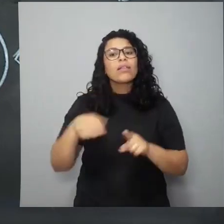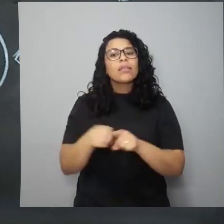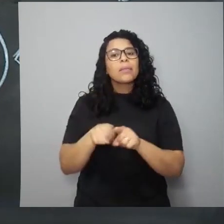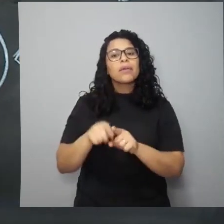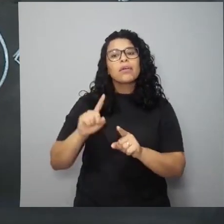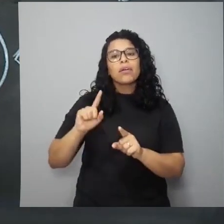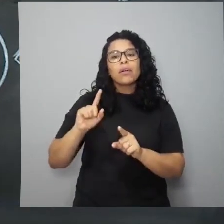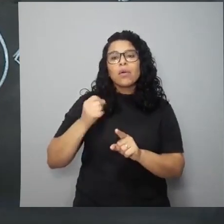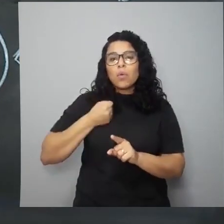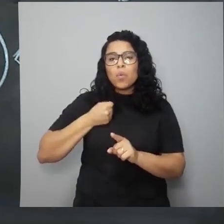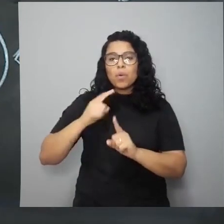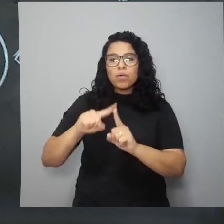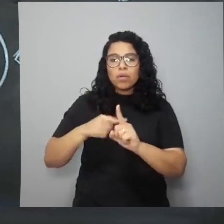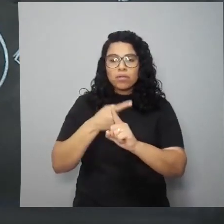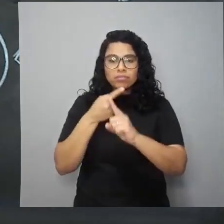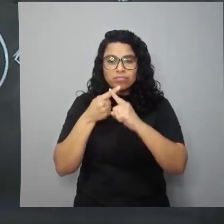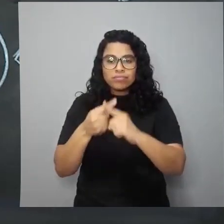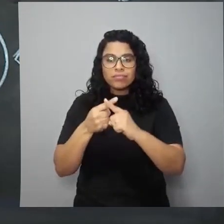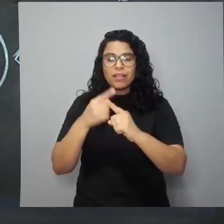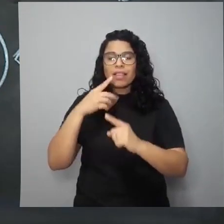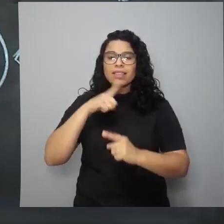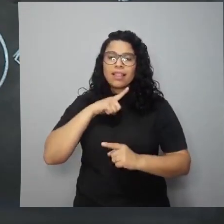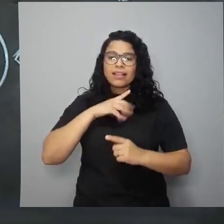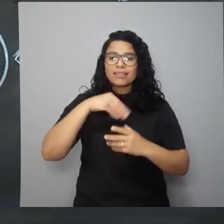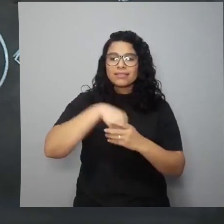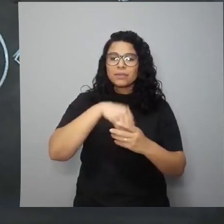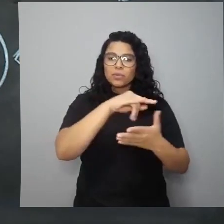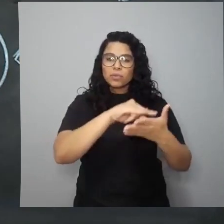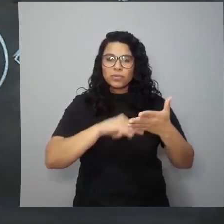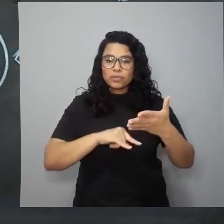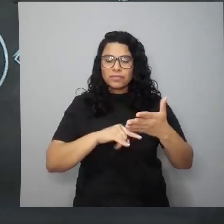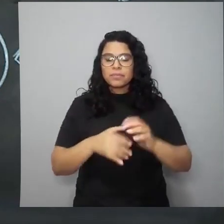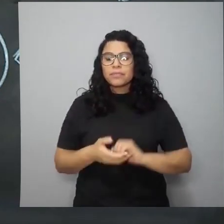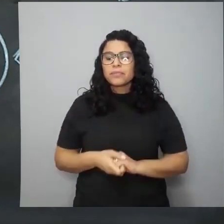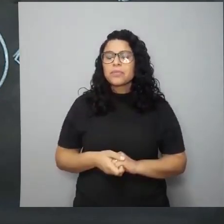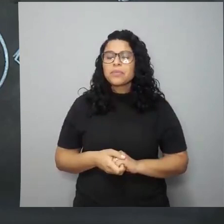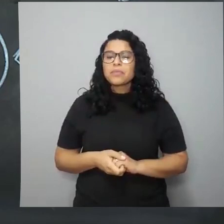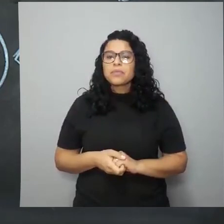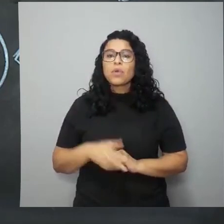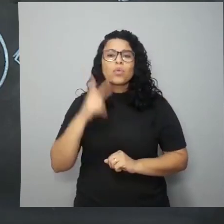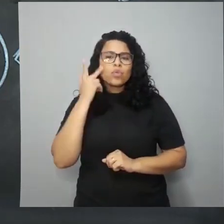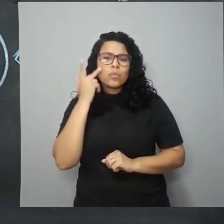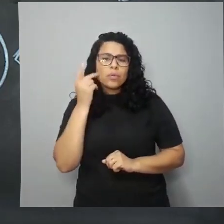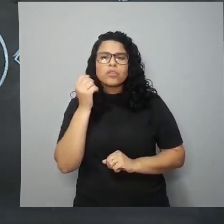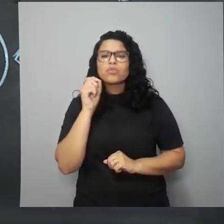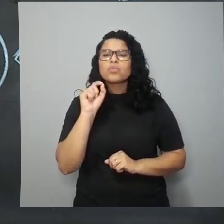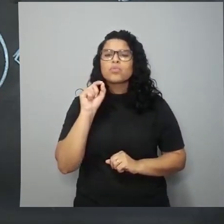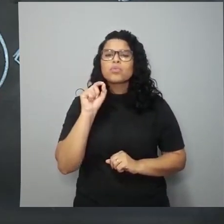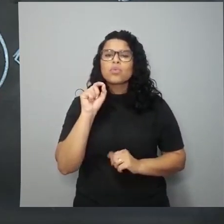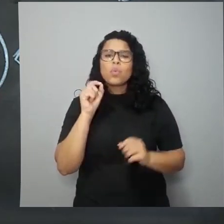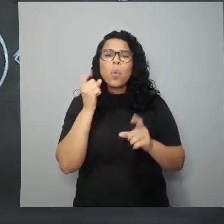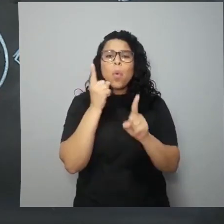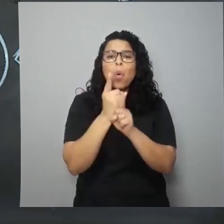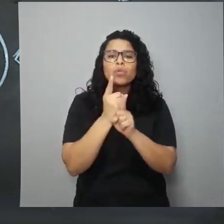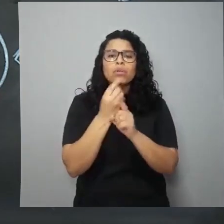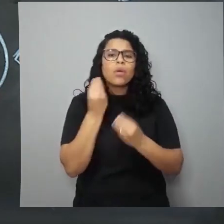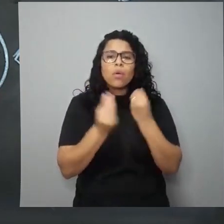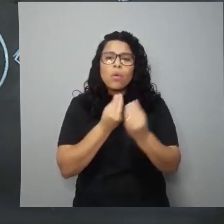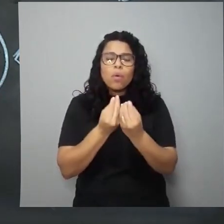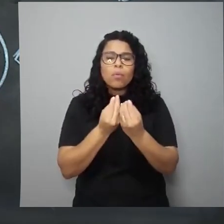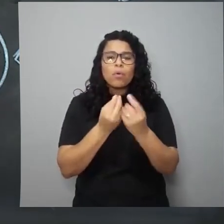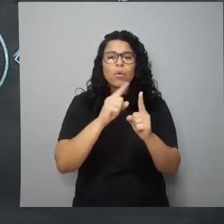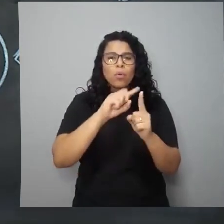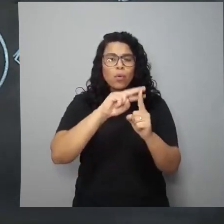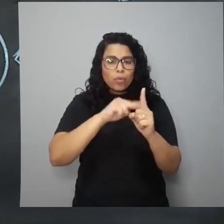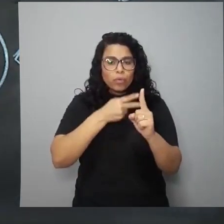numerais multiplicativos, que marcam as relações de multiplicação dentro de um texto. Geralmente vai vir marcado por essas expressões: dobro, triplo, quádruplo,